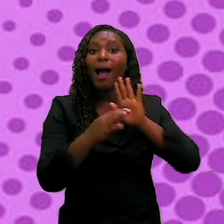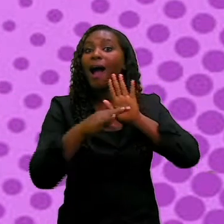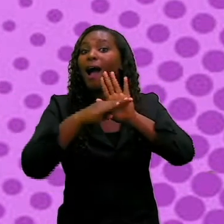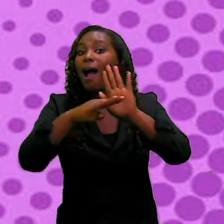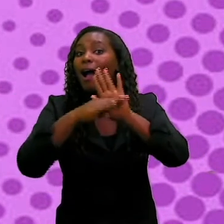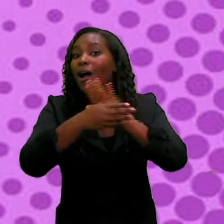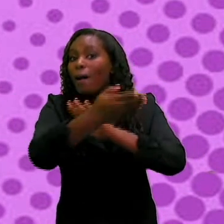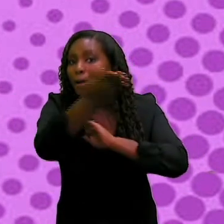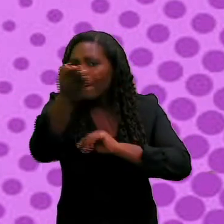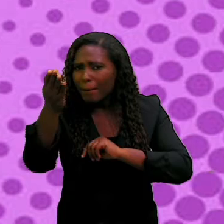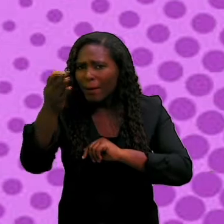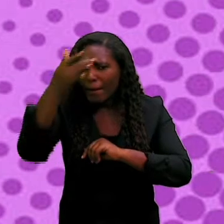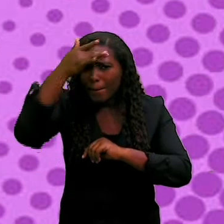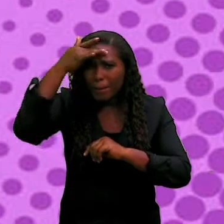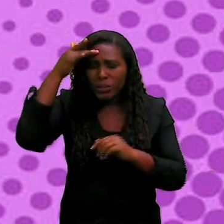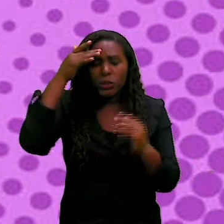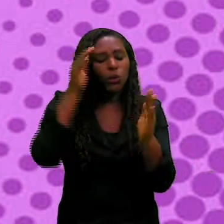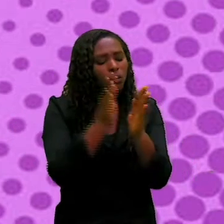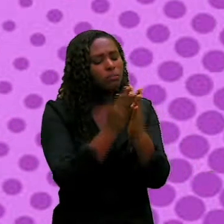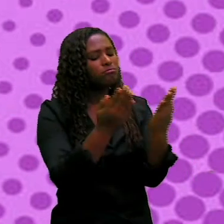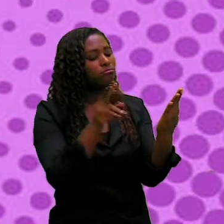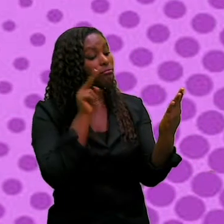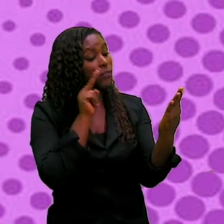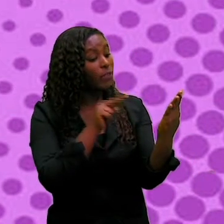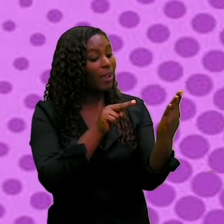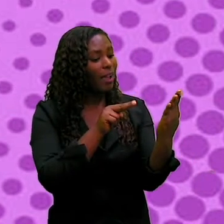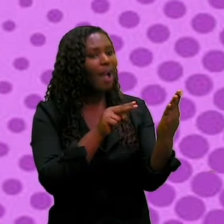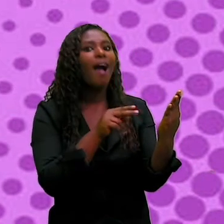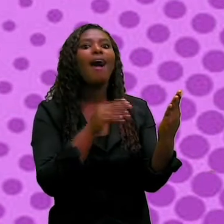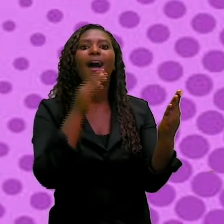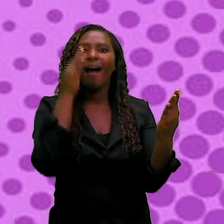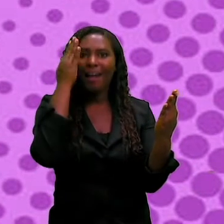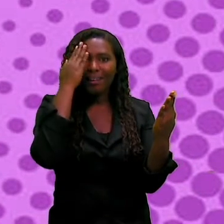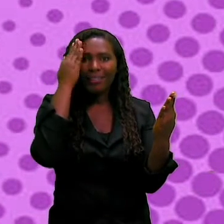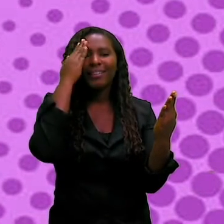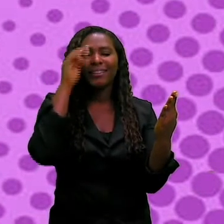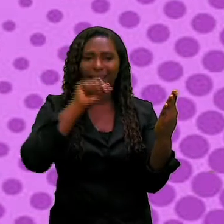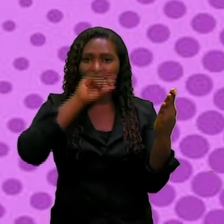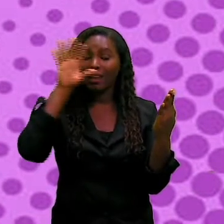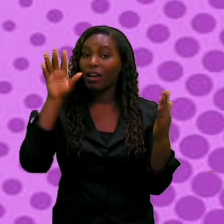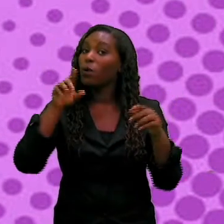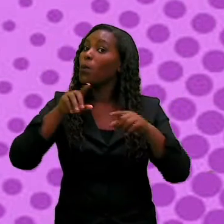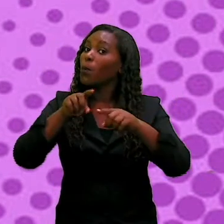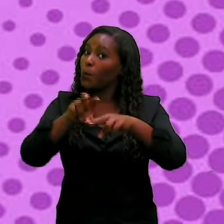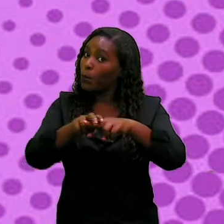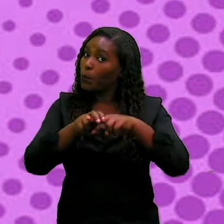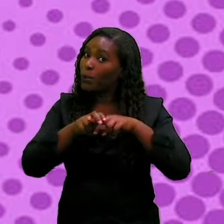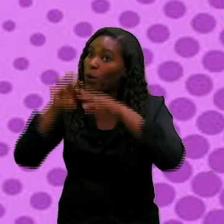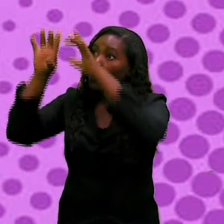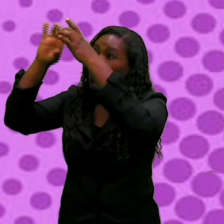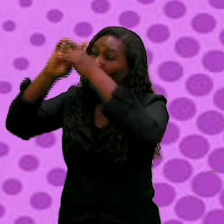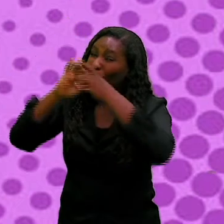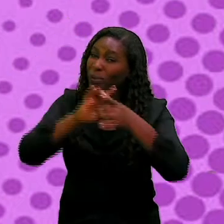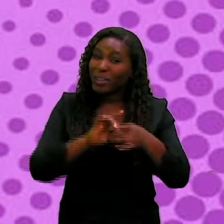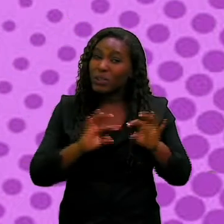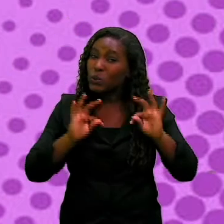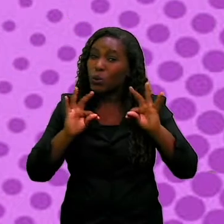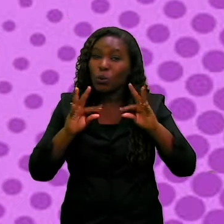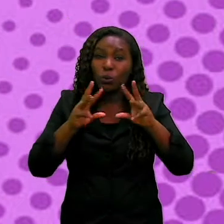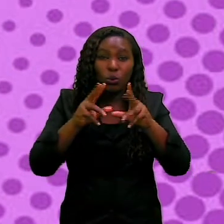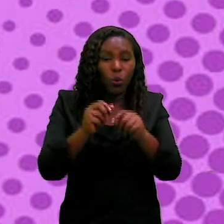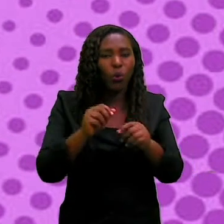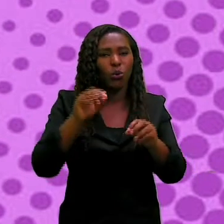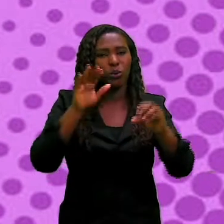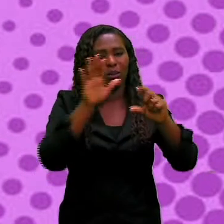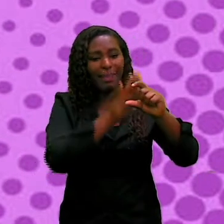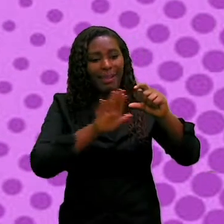pessoal, todo o contexto em uma charge é importante, certo? E a charge, ela pode